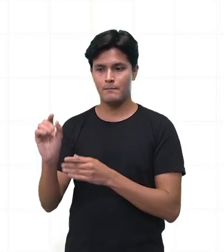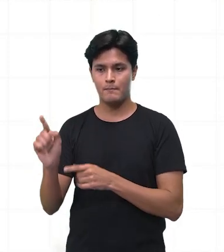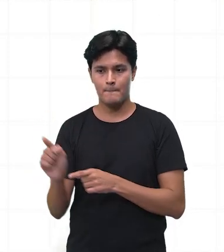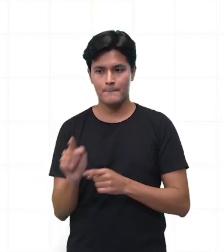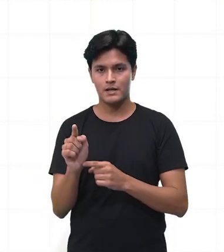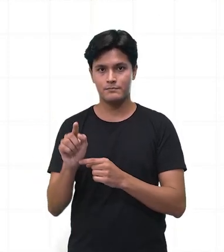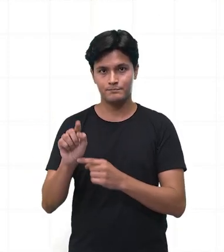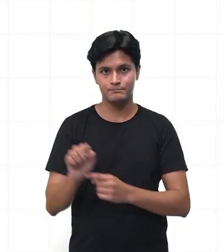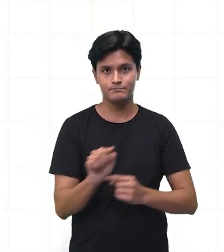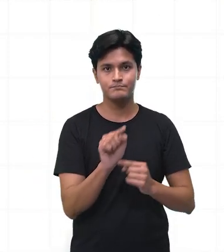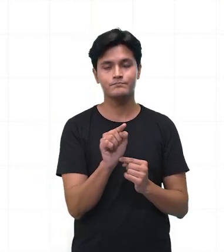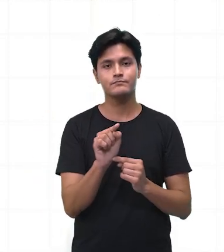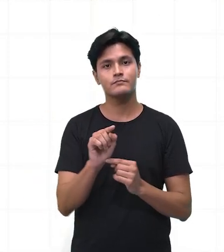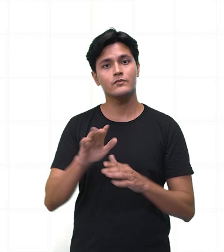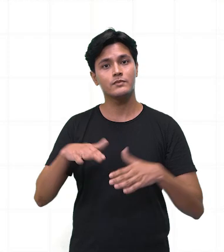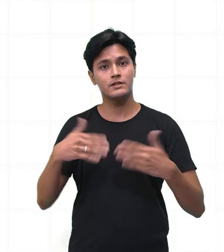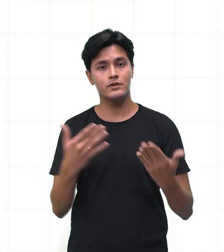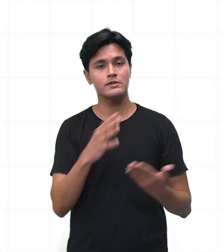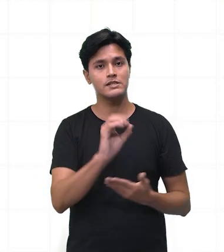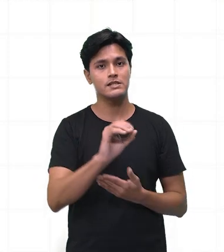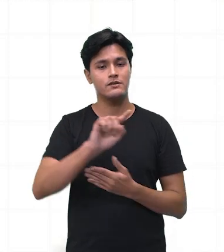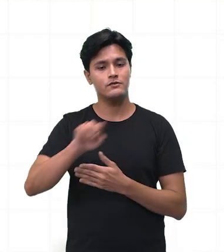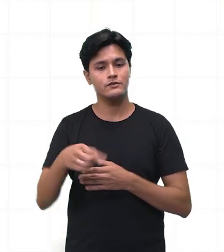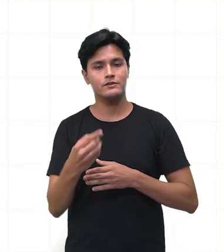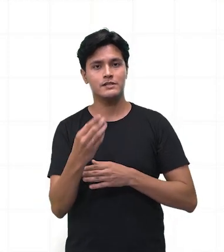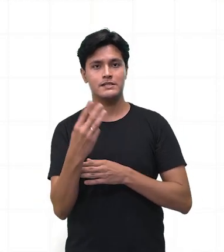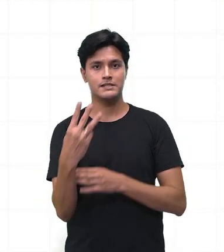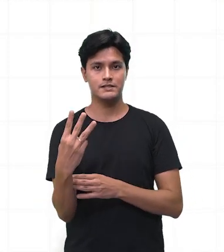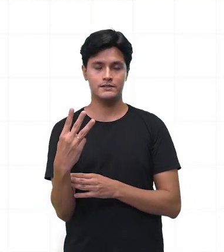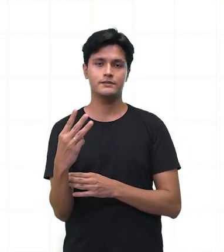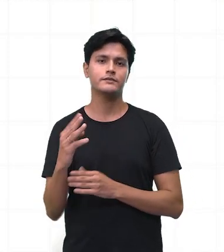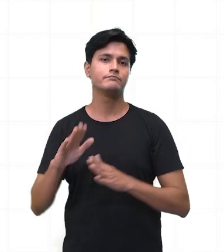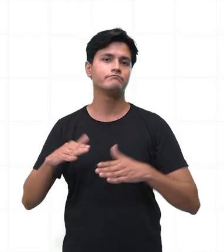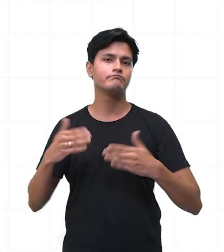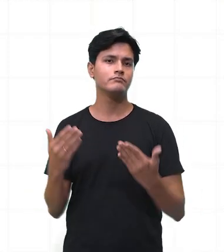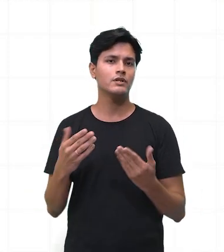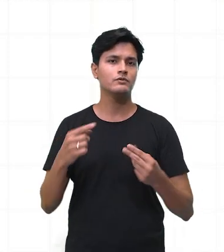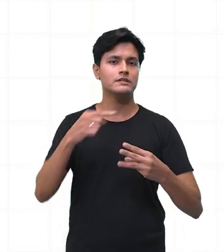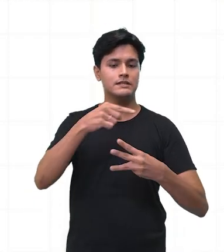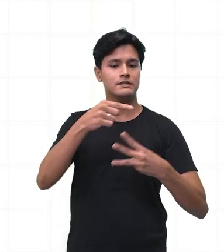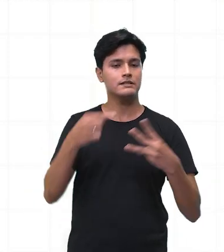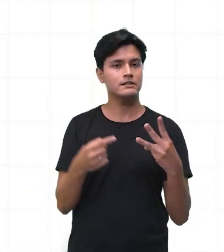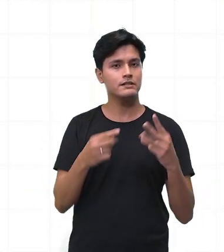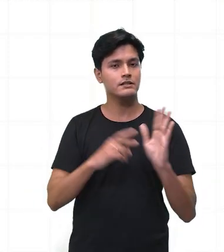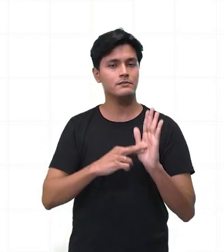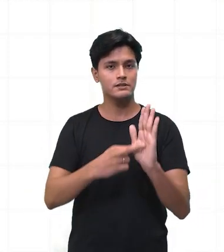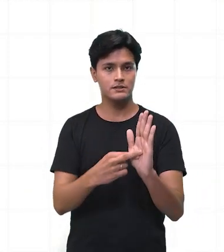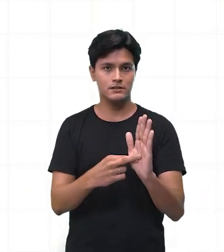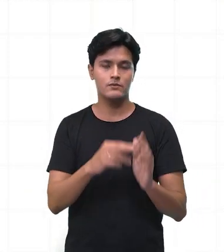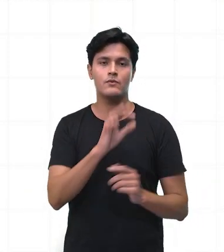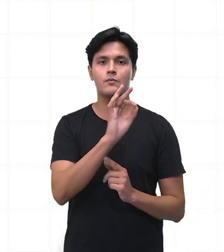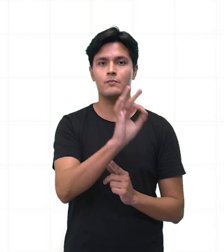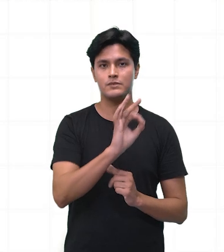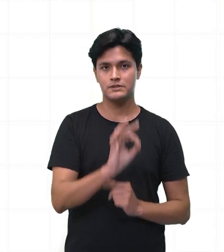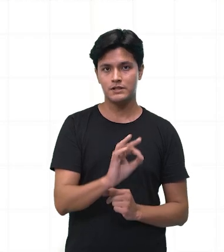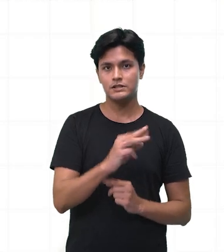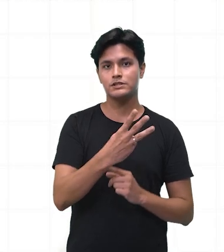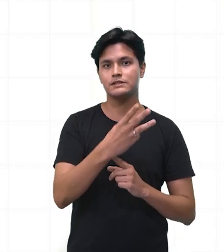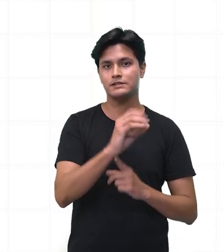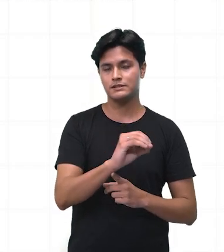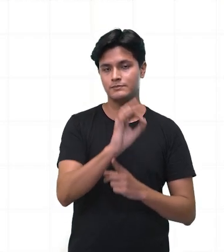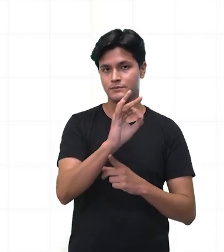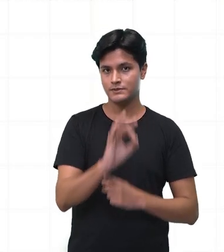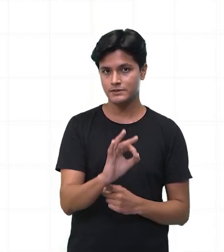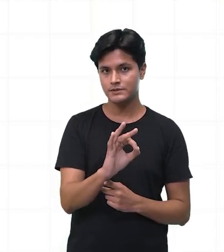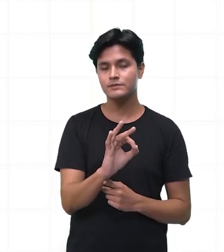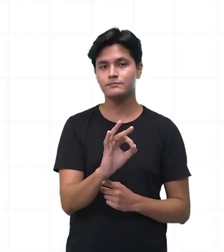que é 0,3. Então, são essas 3 representações. Porcentagem, 30%, que